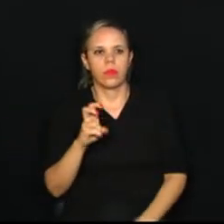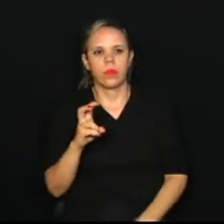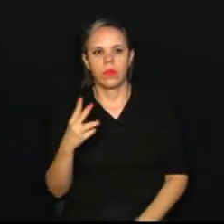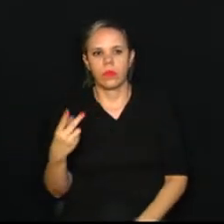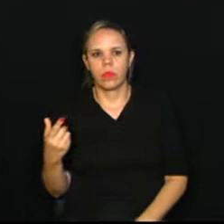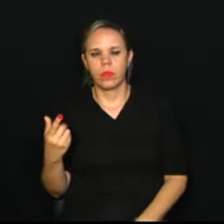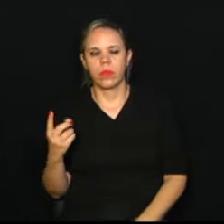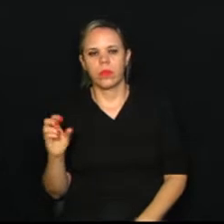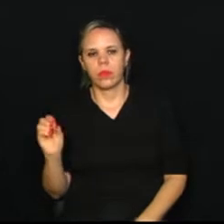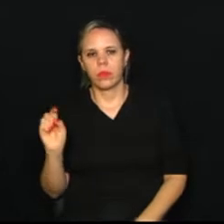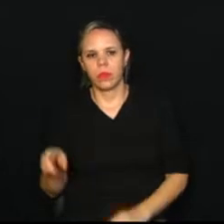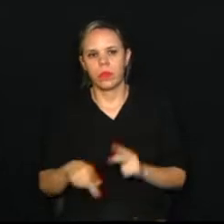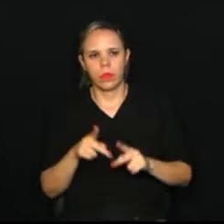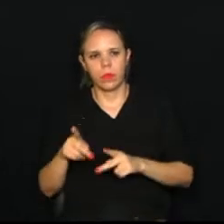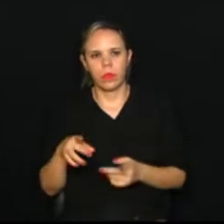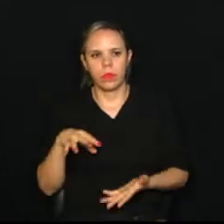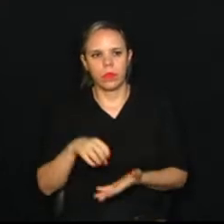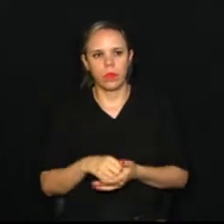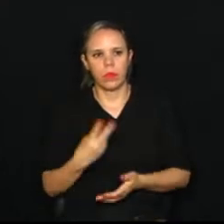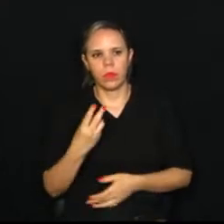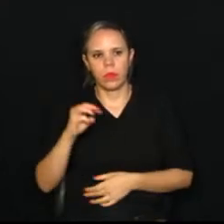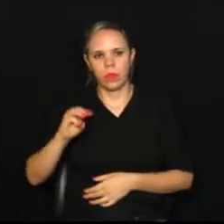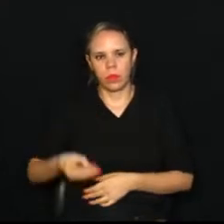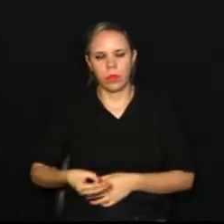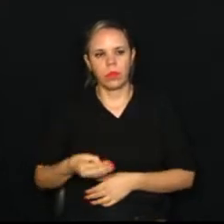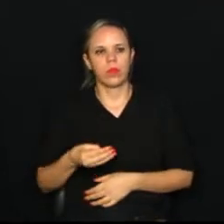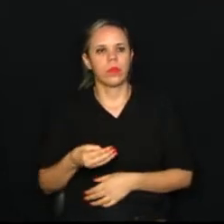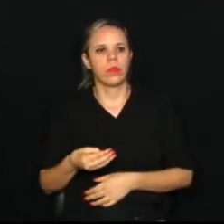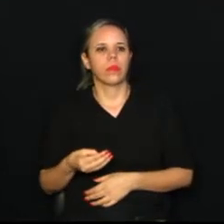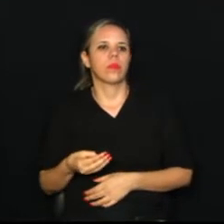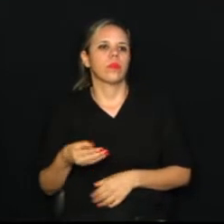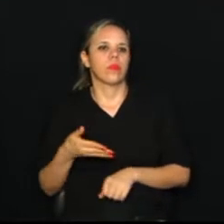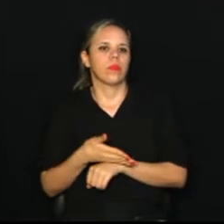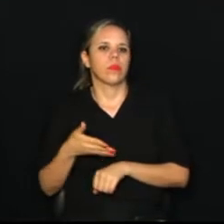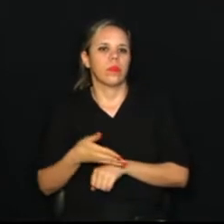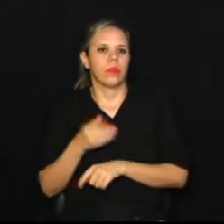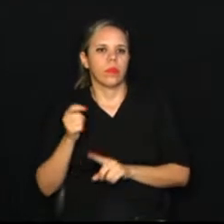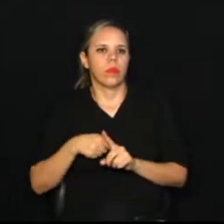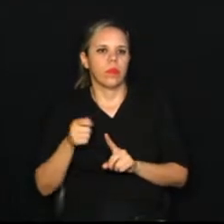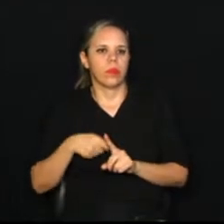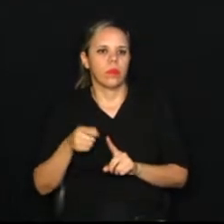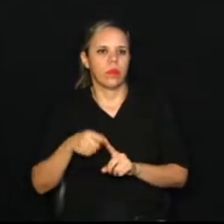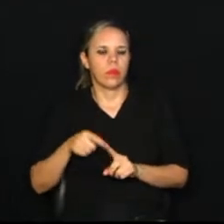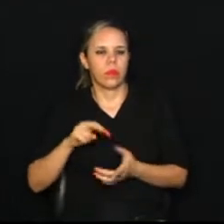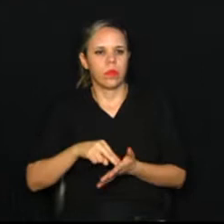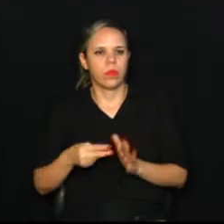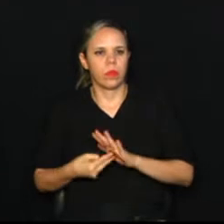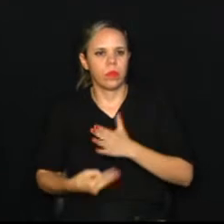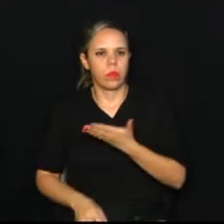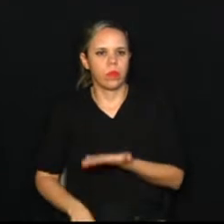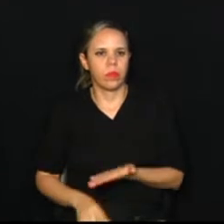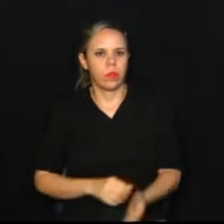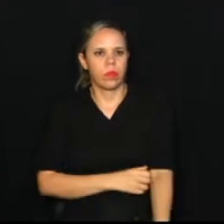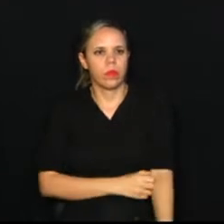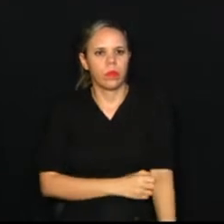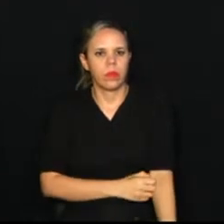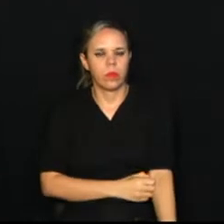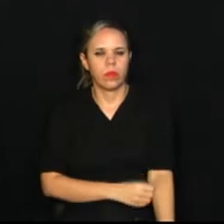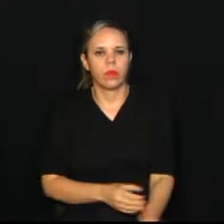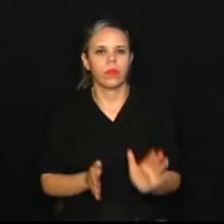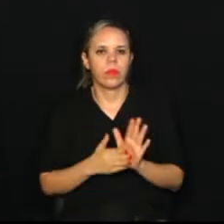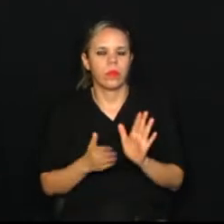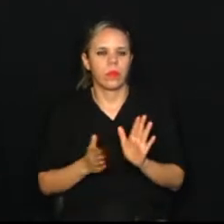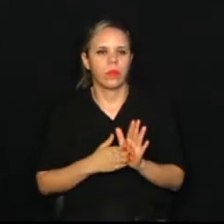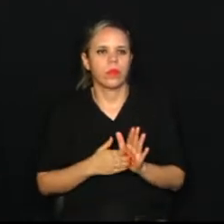mil usuários, com 2 milhões de acessos por mês. E isso se faz através da oferta de